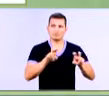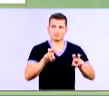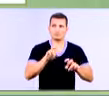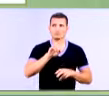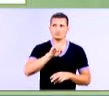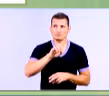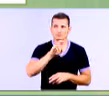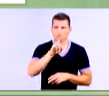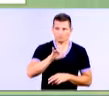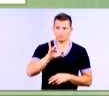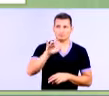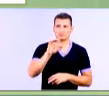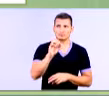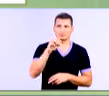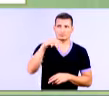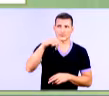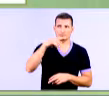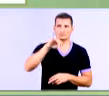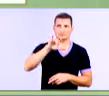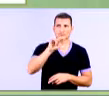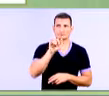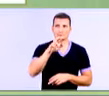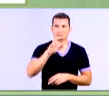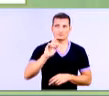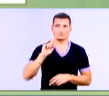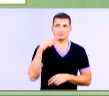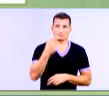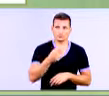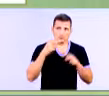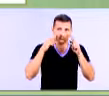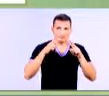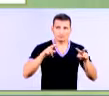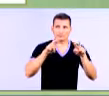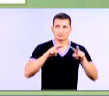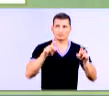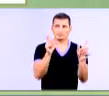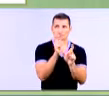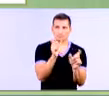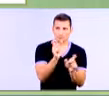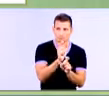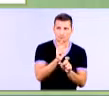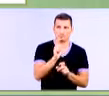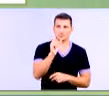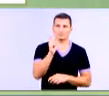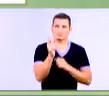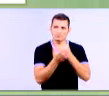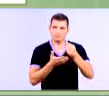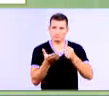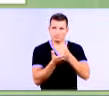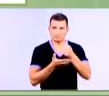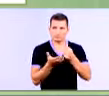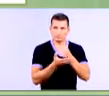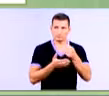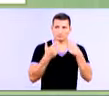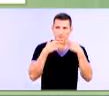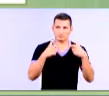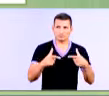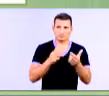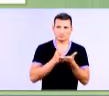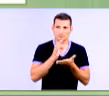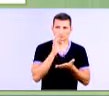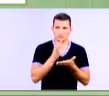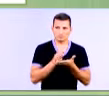esse programa e depois nós vamos visualizar as estruturas e os comandos básicos da linguagem de